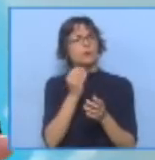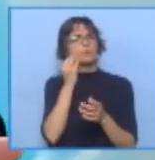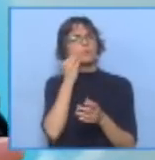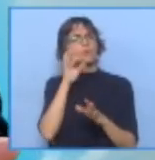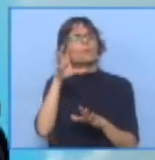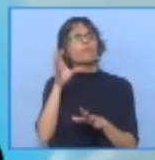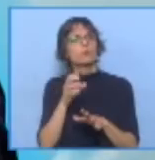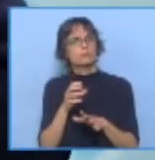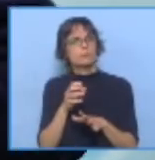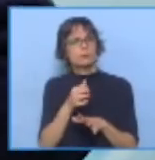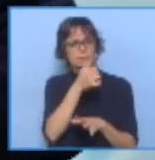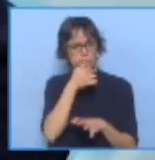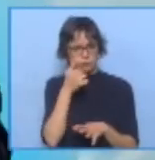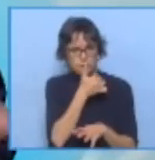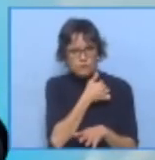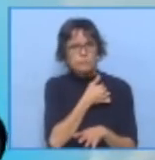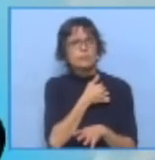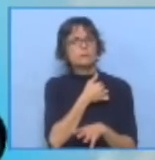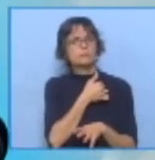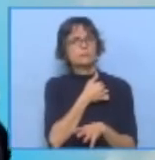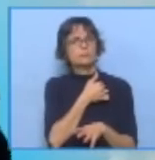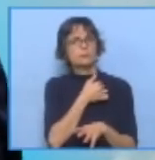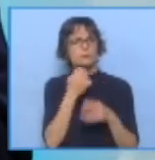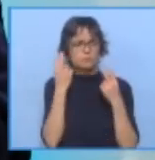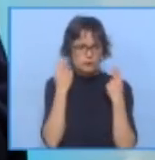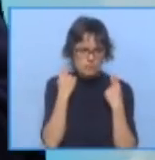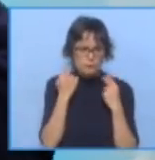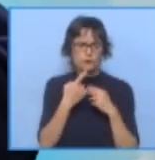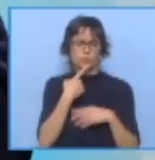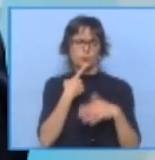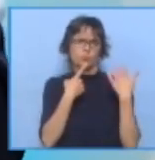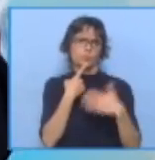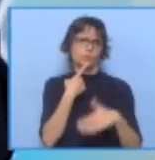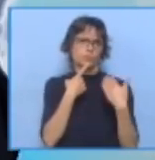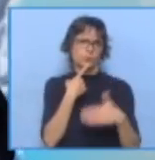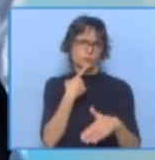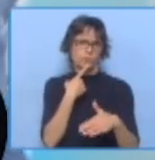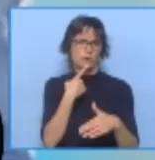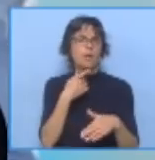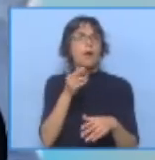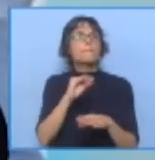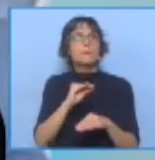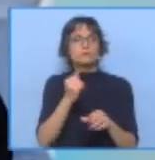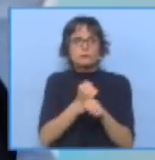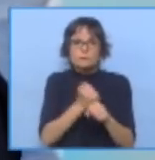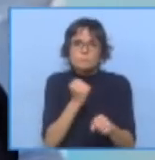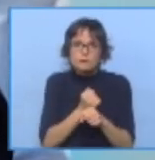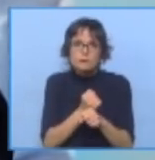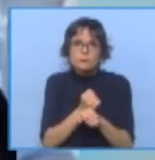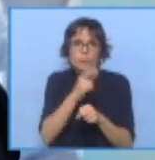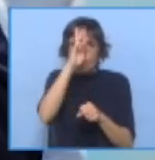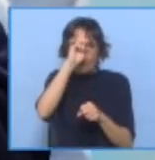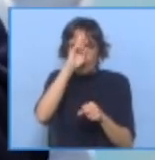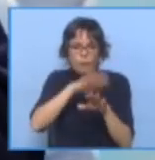sacrifício. Para o ensino de conflitos com também. abnegação. E foi mantida com empenho, com esmero. Creio que